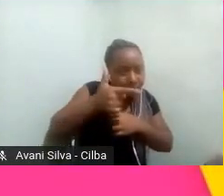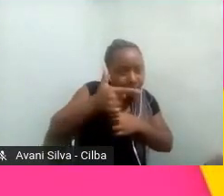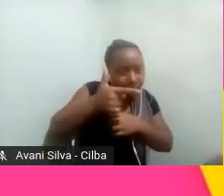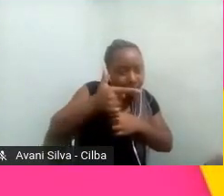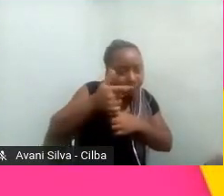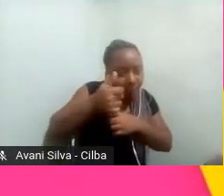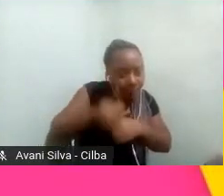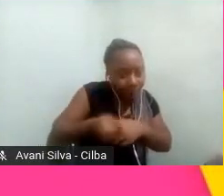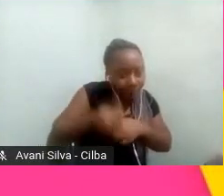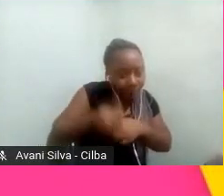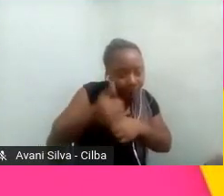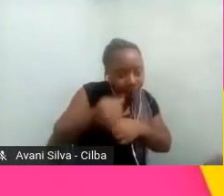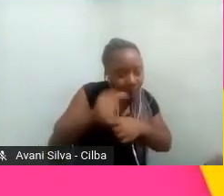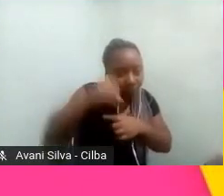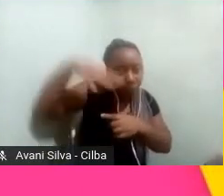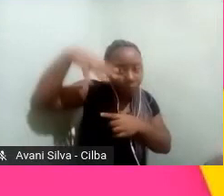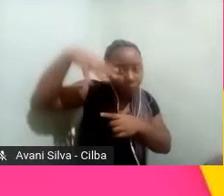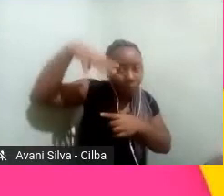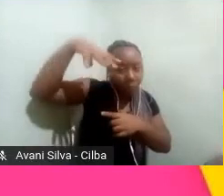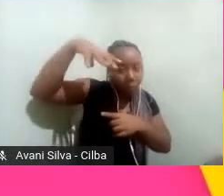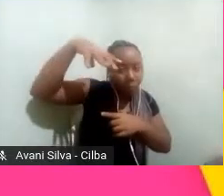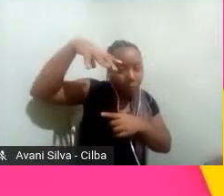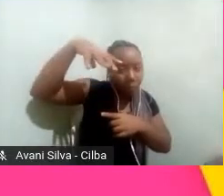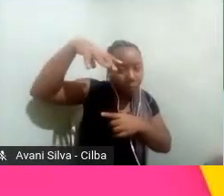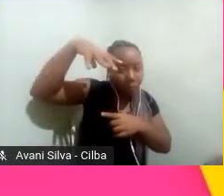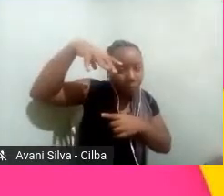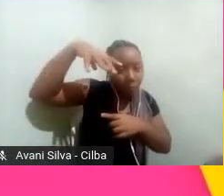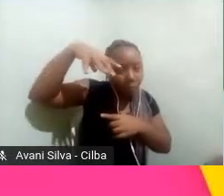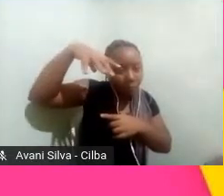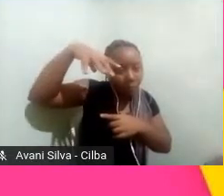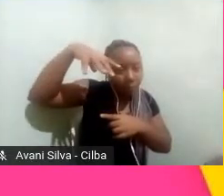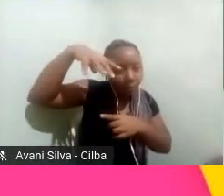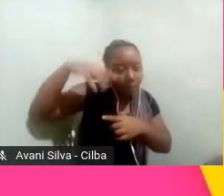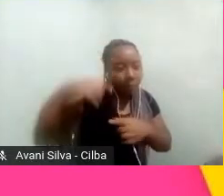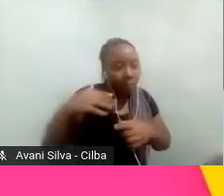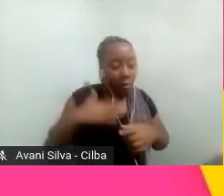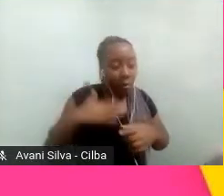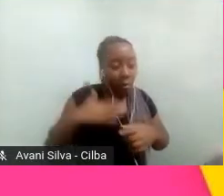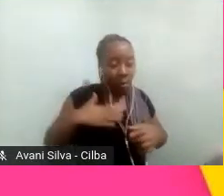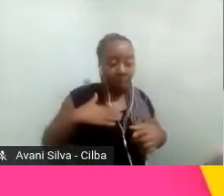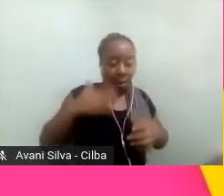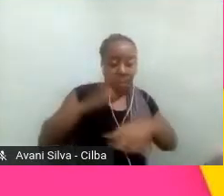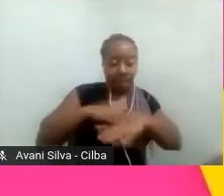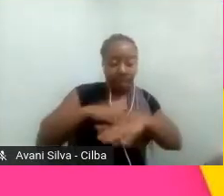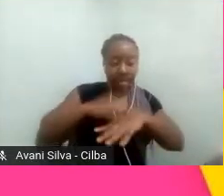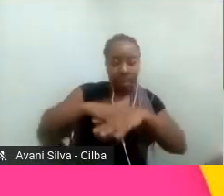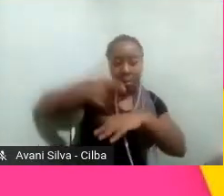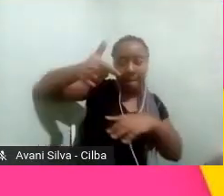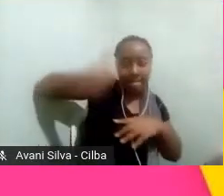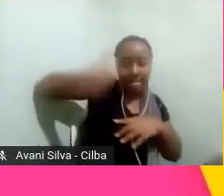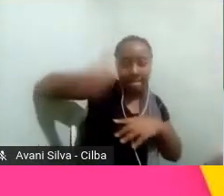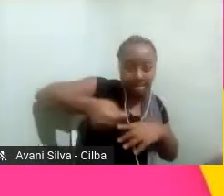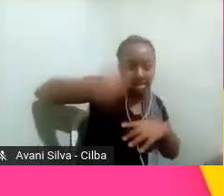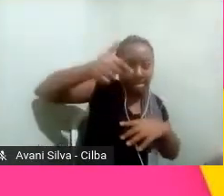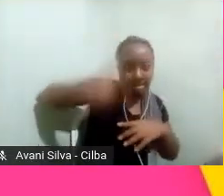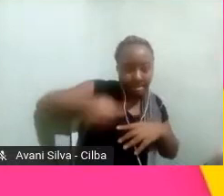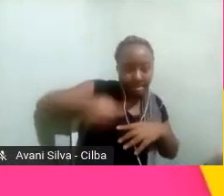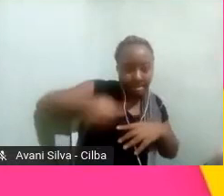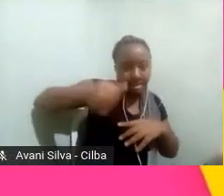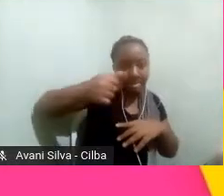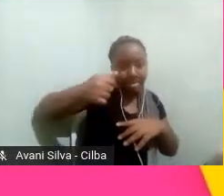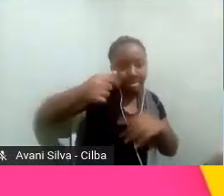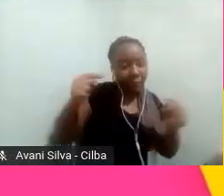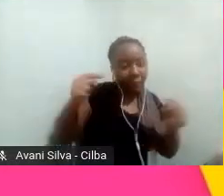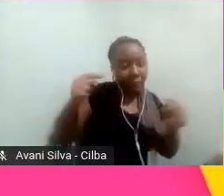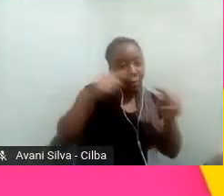ele liga. O meu apertar aqui, ó, vai virar um código.